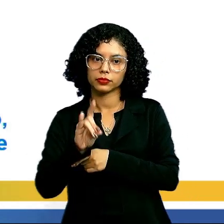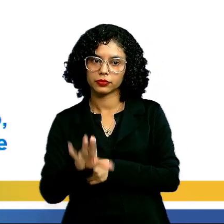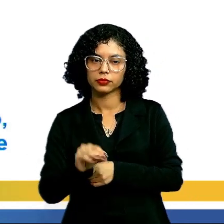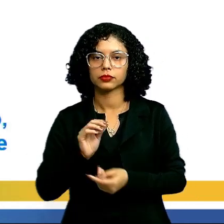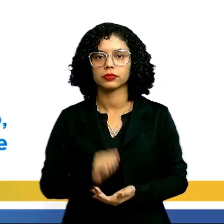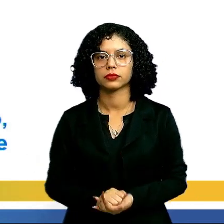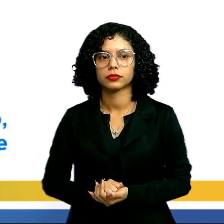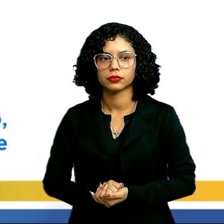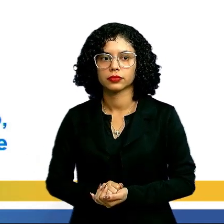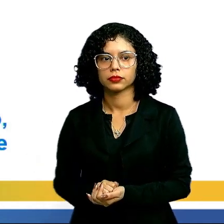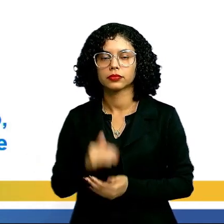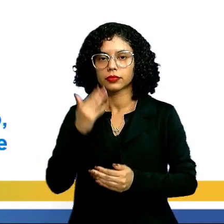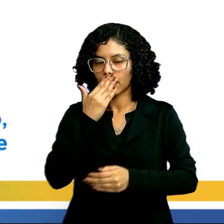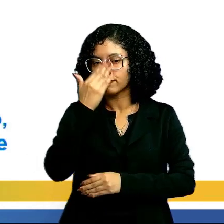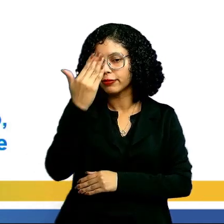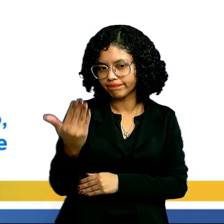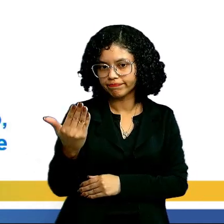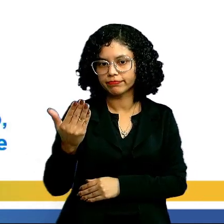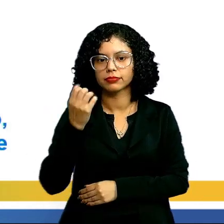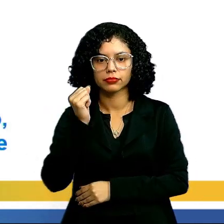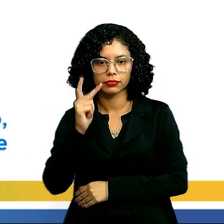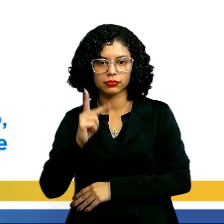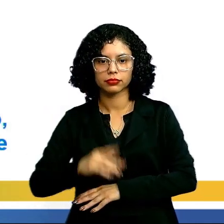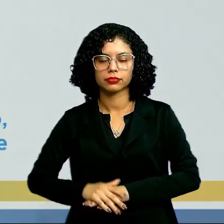aí está à frente, certo?